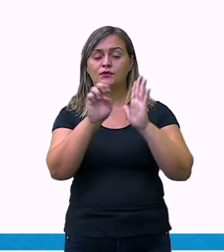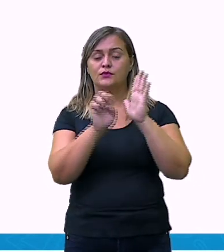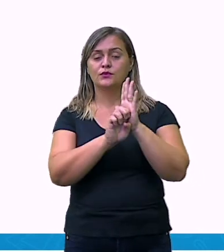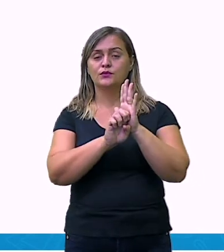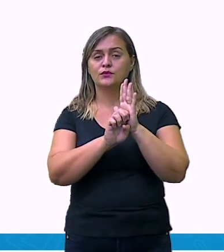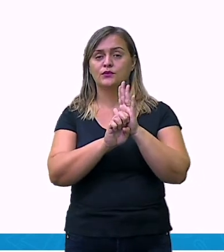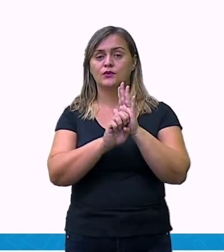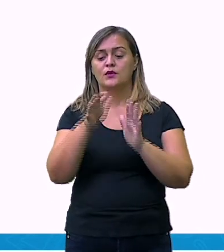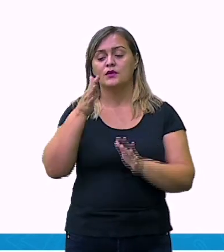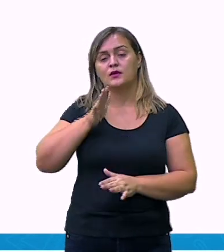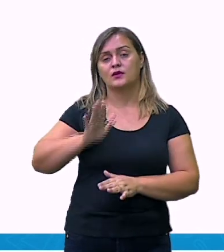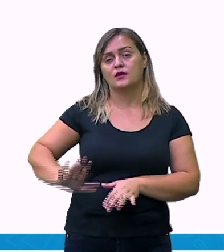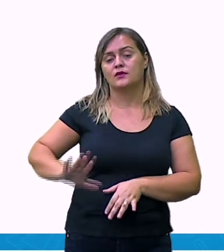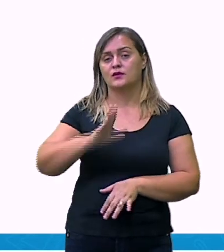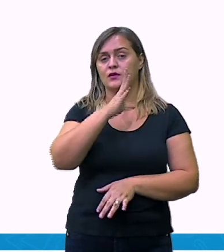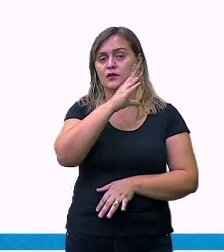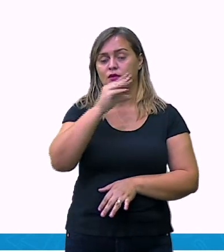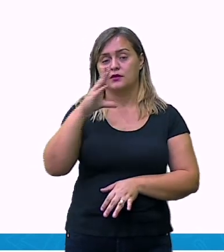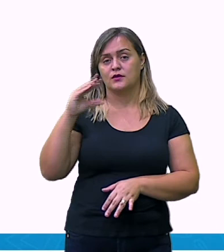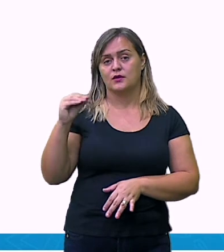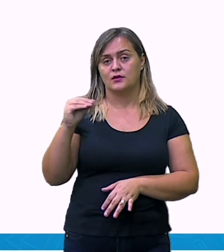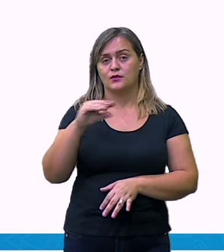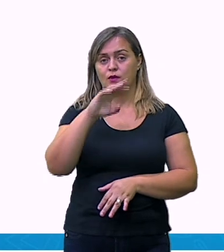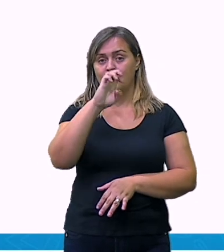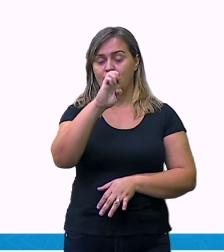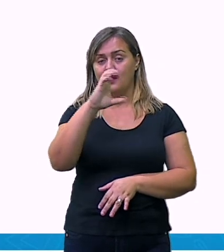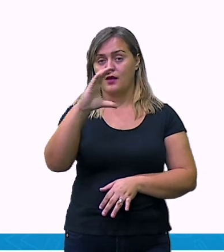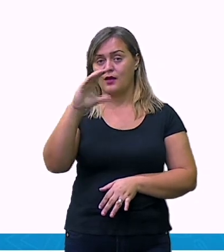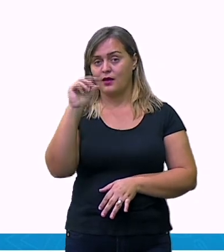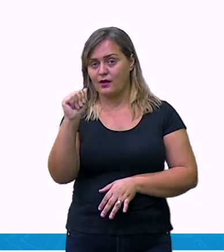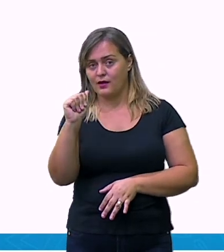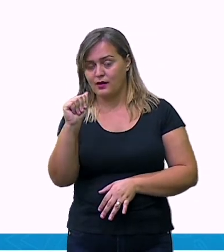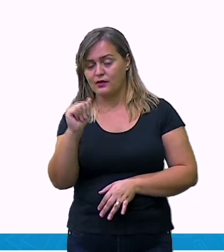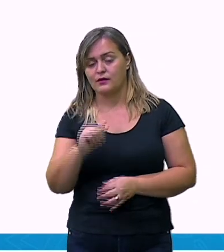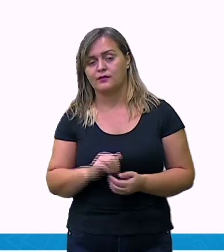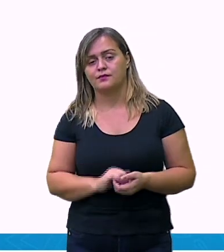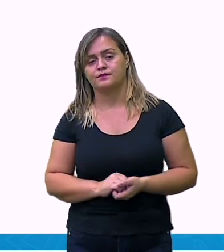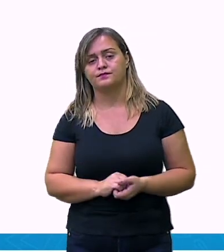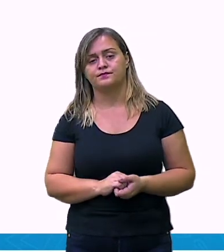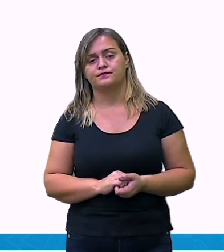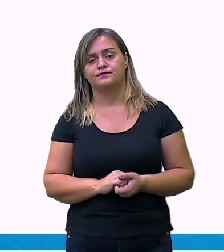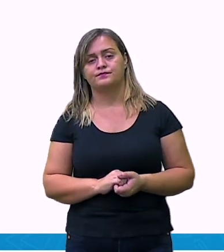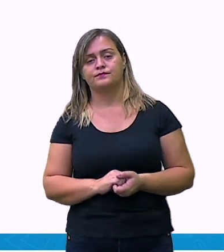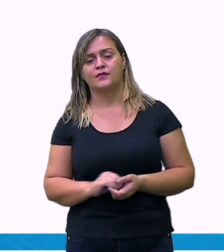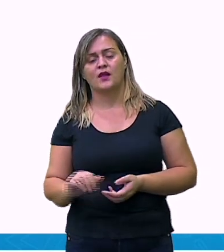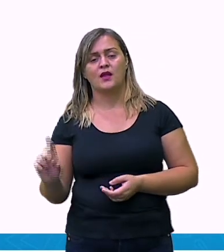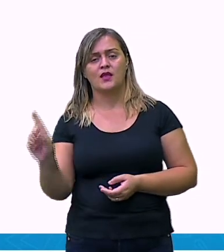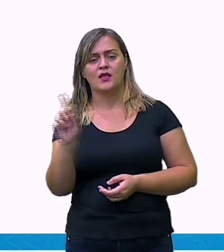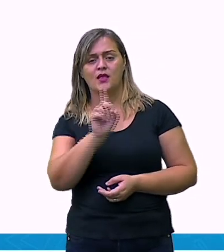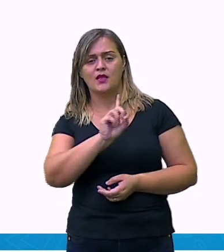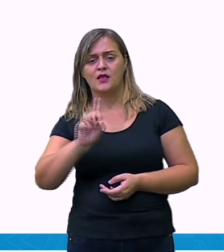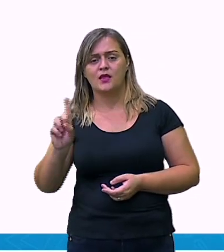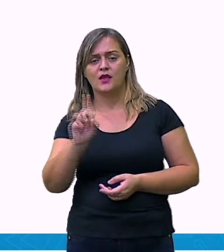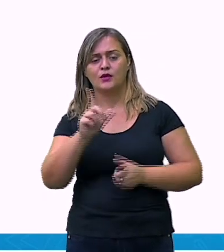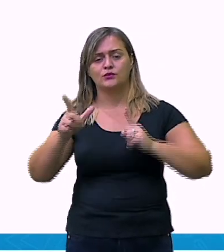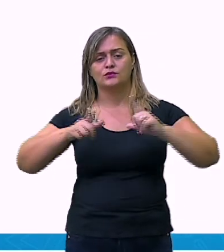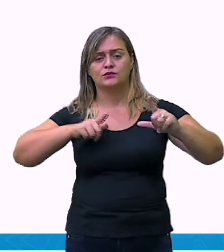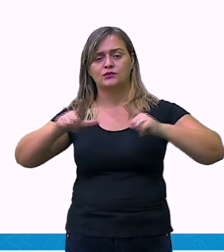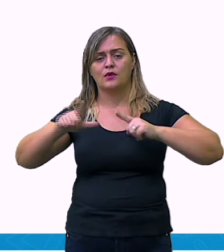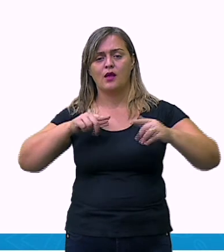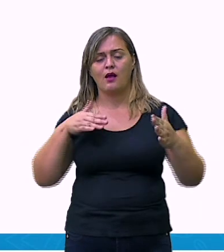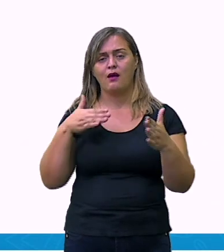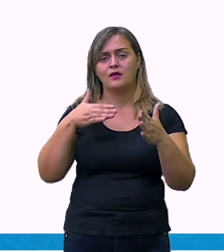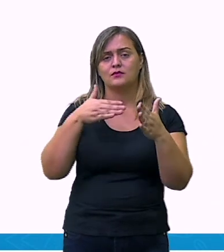da Criança e do Adolescente. Não trabalhar até os 14 anos de